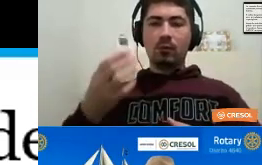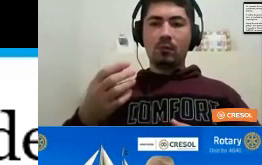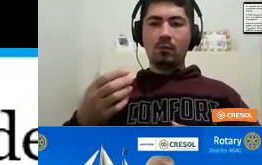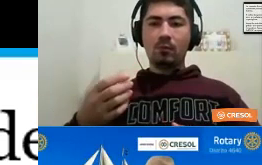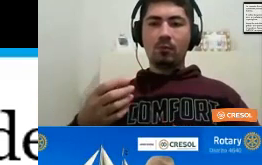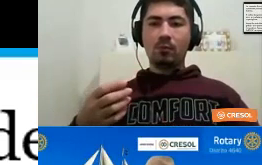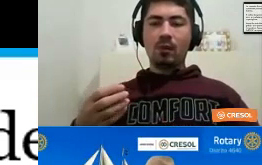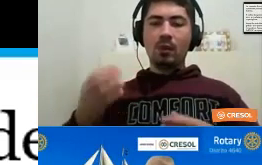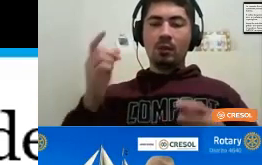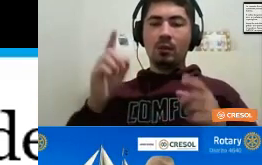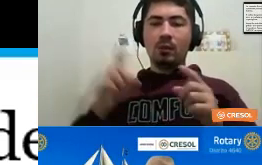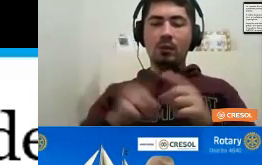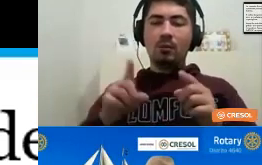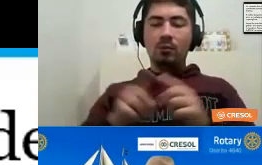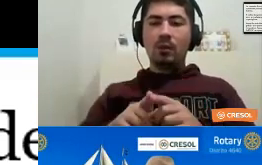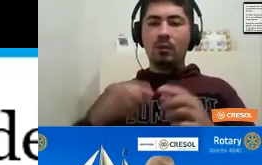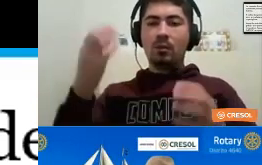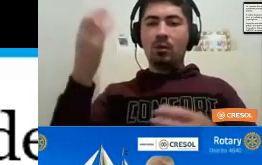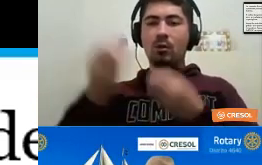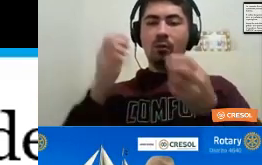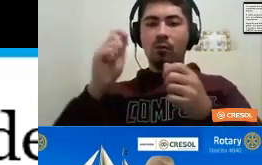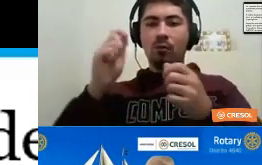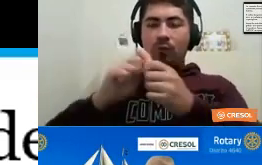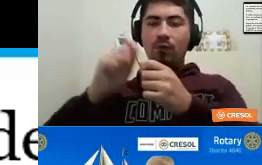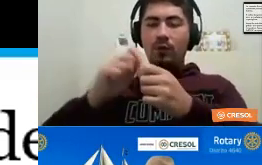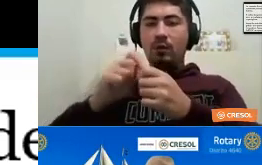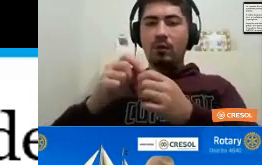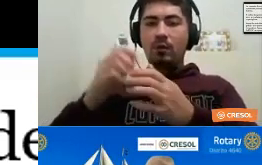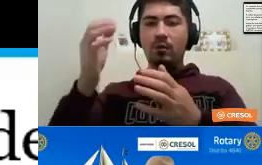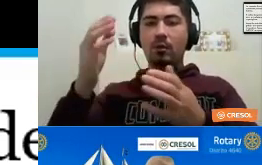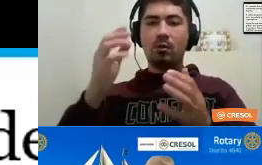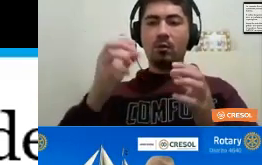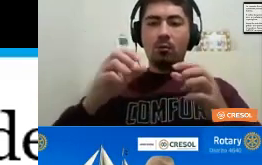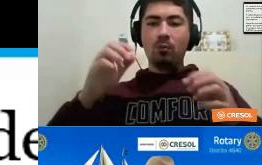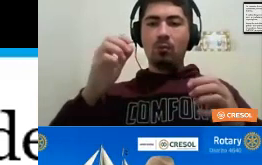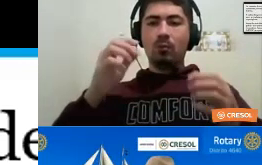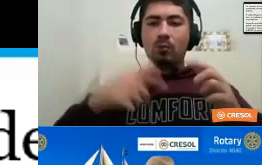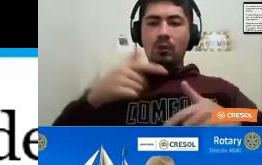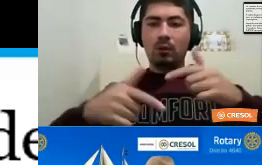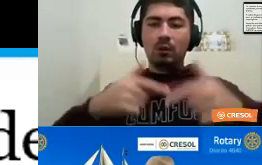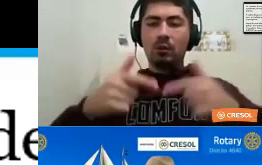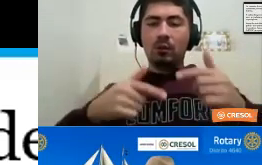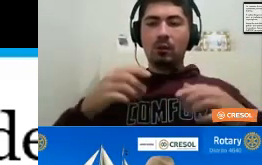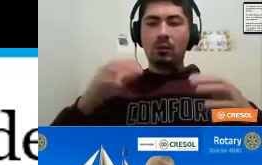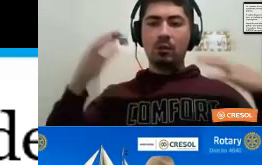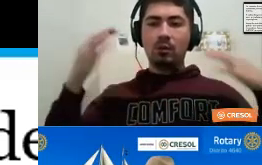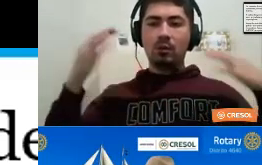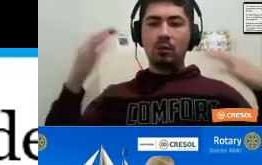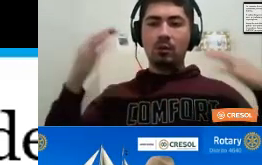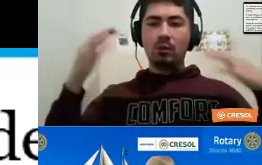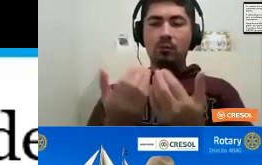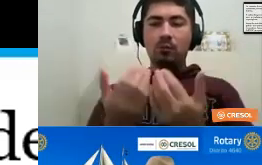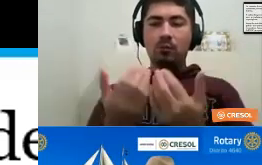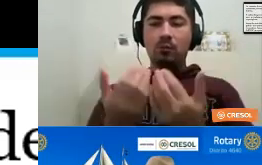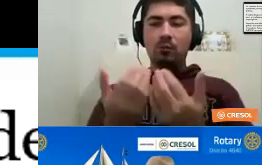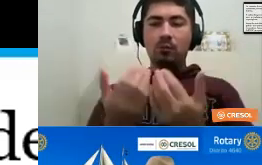global. É só acessar no My Rotary como fazer um projeto global. Tem uma bíblia de